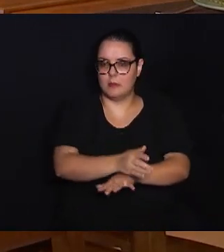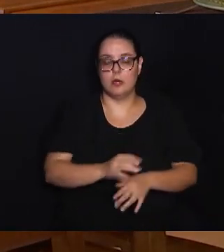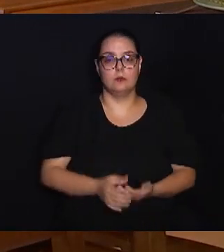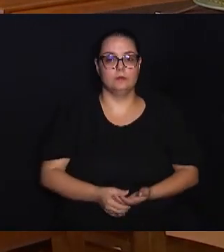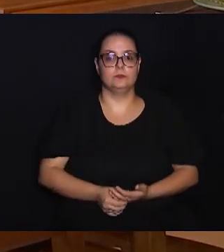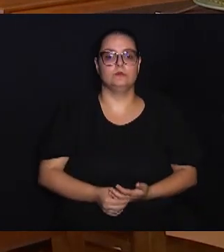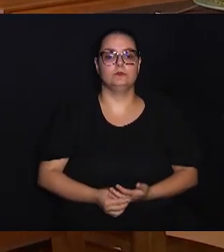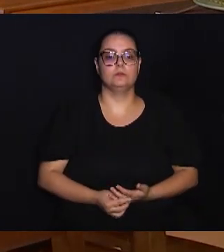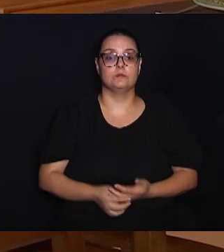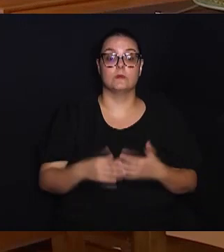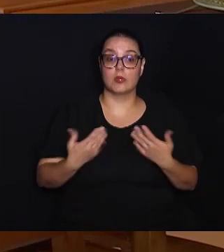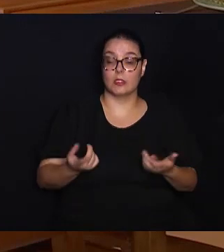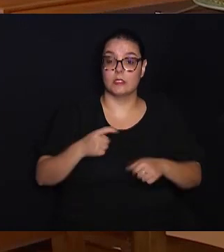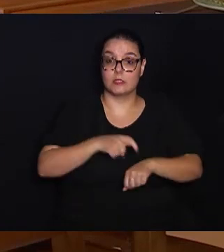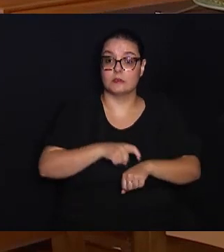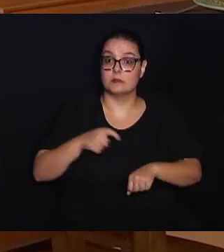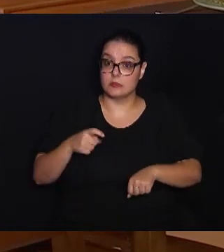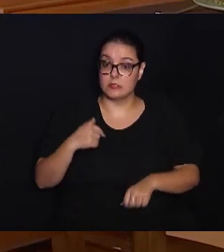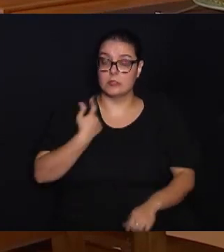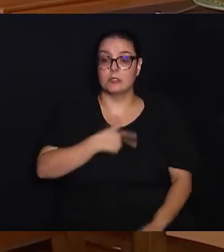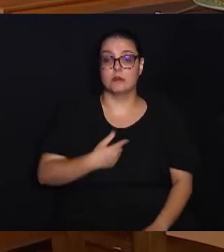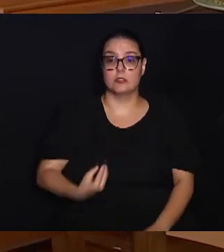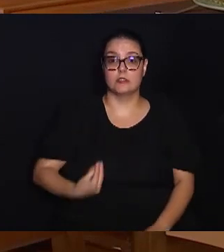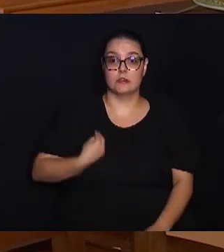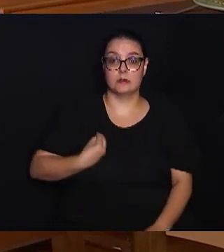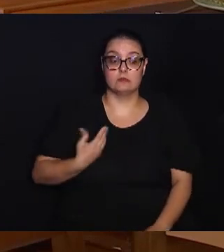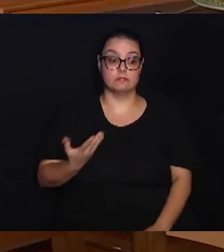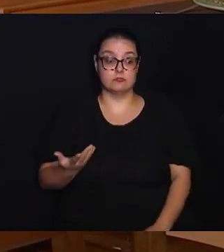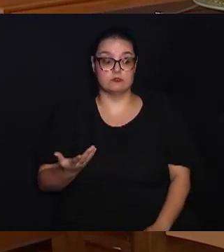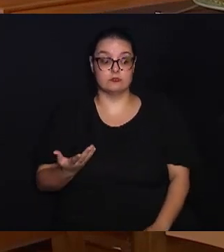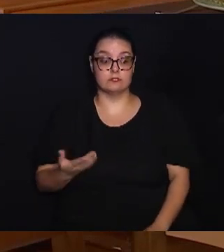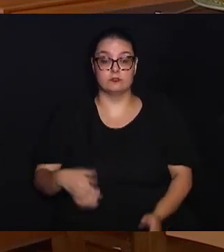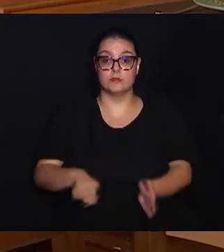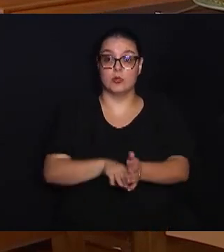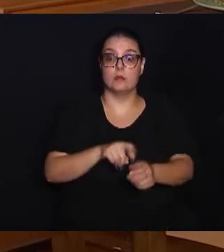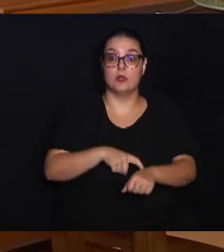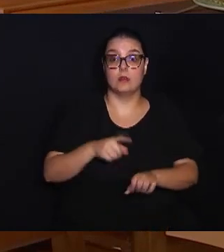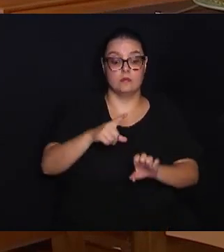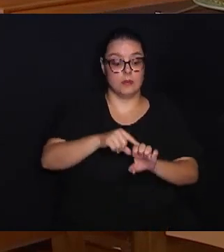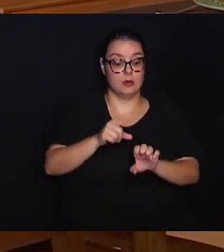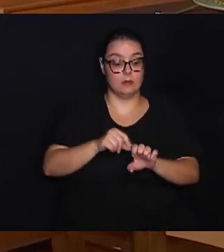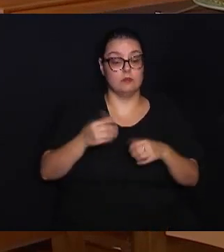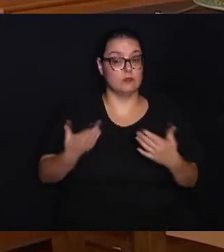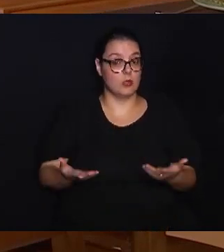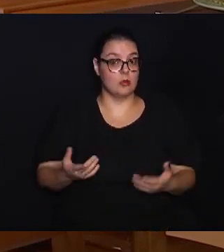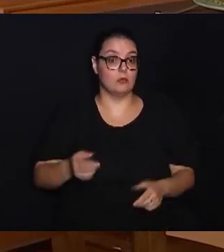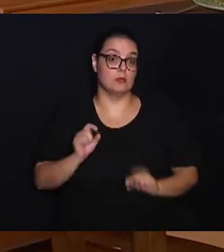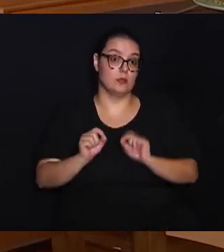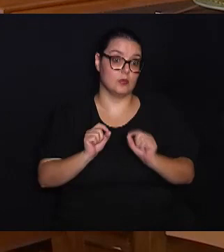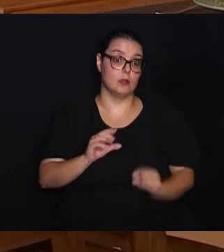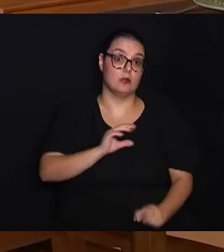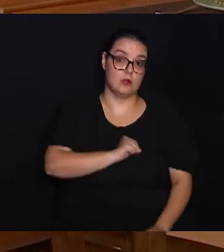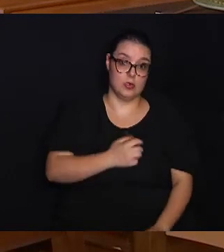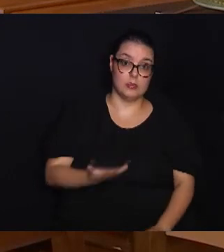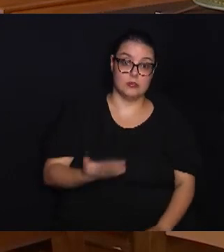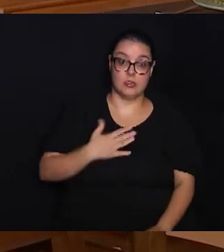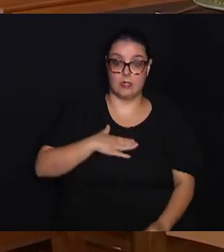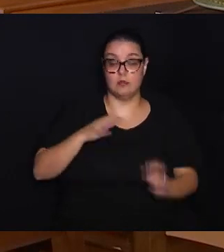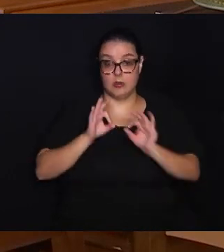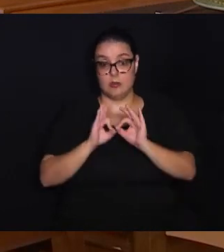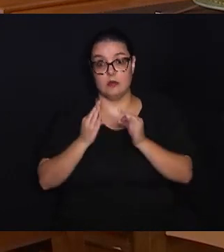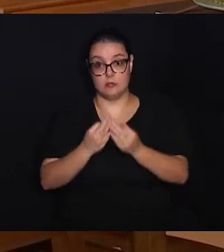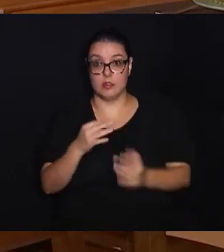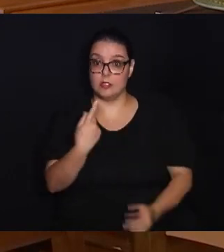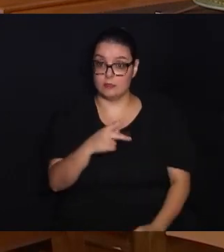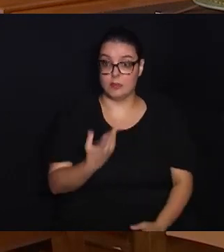segmentos vários e e nessa etapa da da nossa vida a gente falou Pô chegou a hora já que nós vamos empreender vamos empreender com que a gente gosta